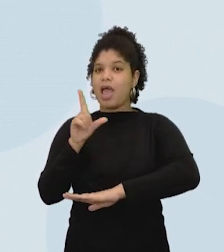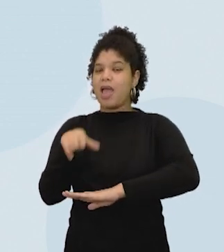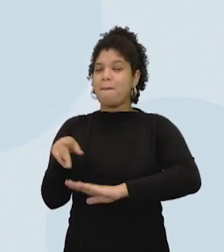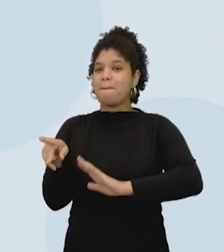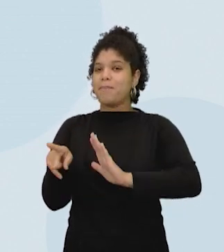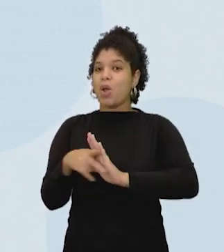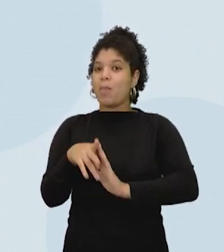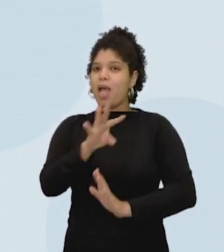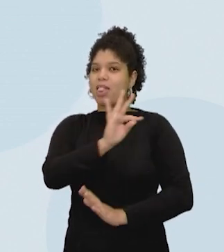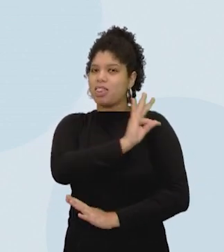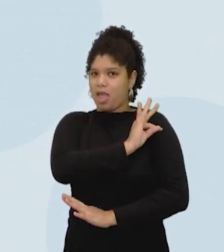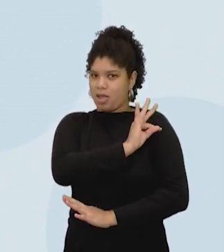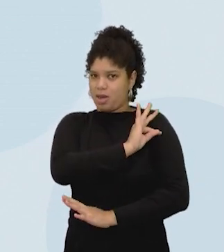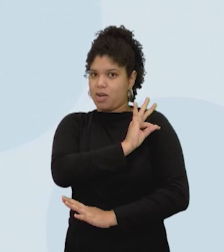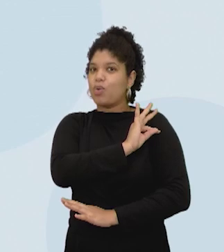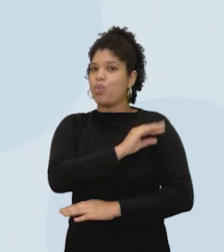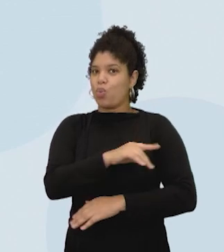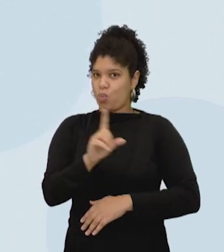técnico mesmo,